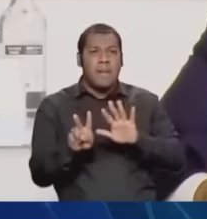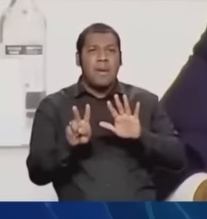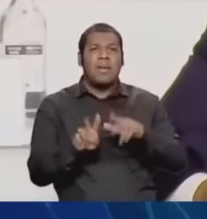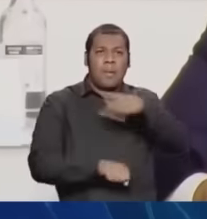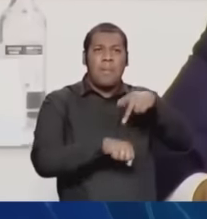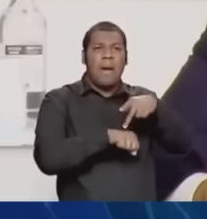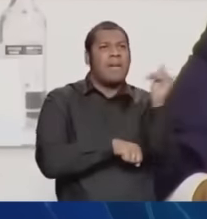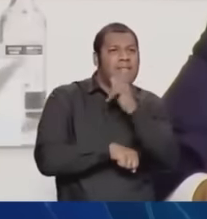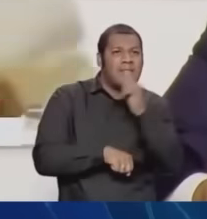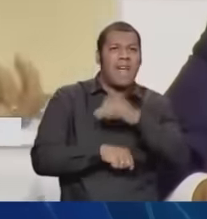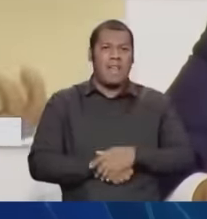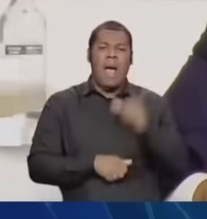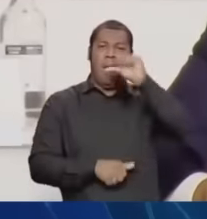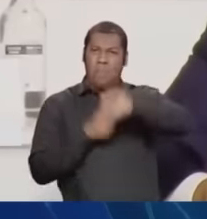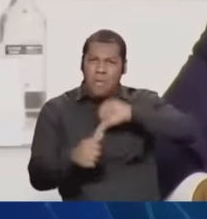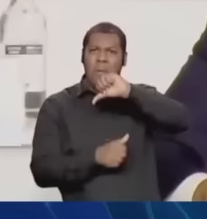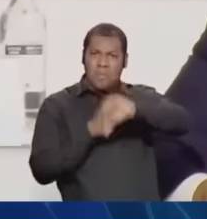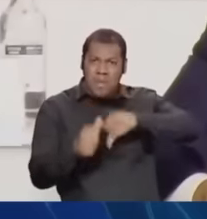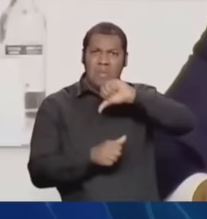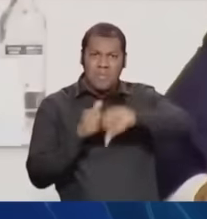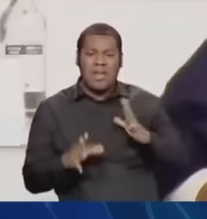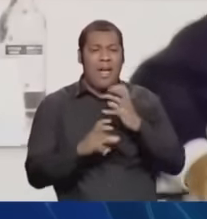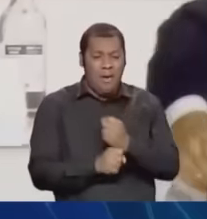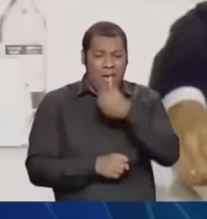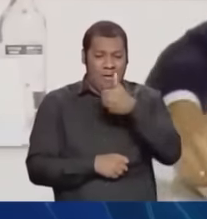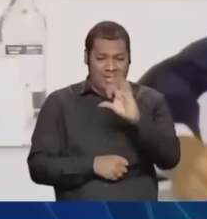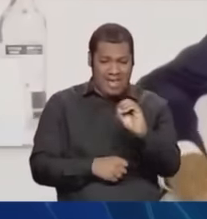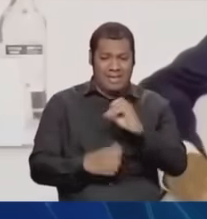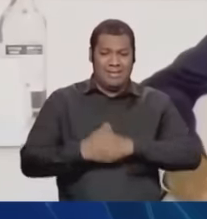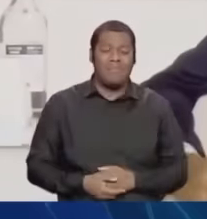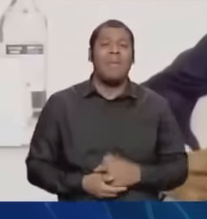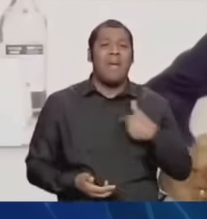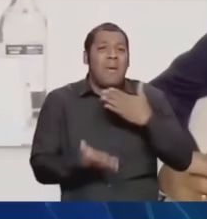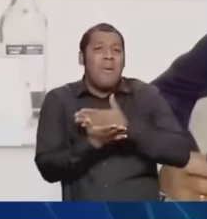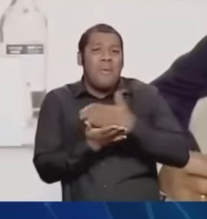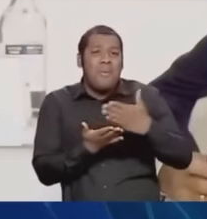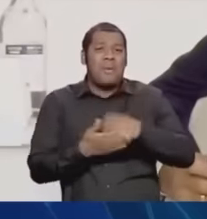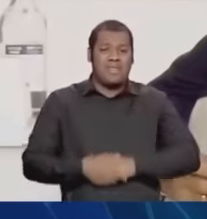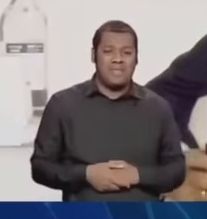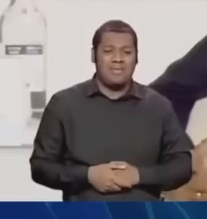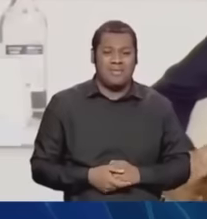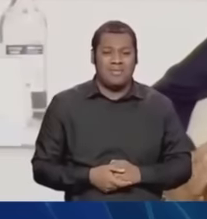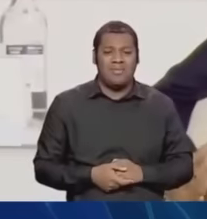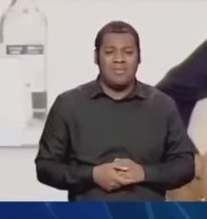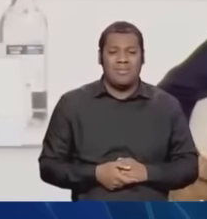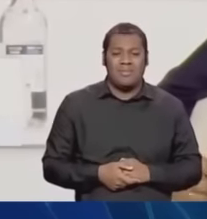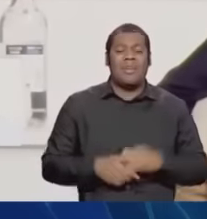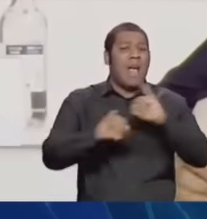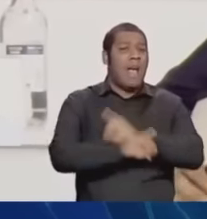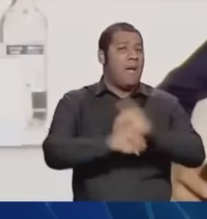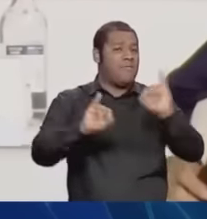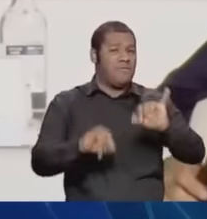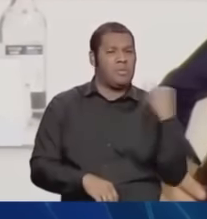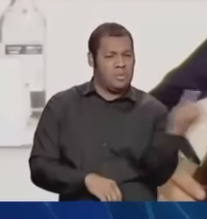já mudei o discurso umas 10 vezes e não vou ler meu discurso. Eu queria começar fazendo um aviso